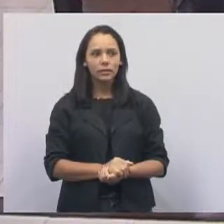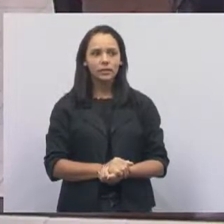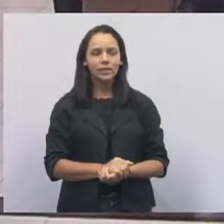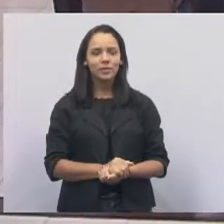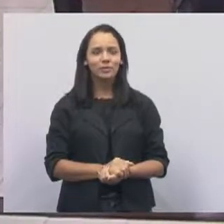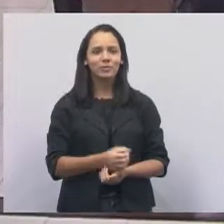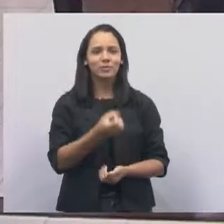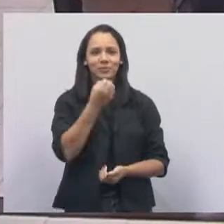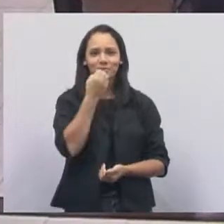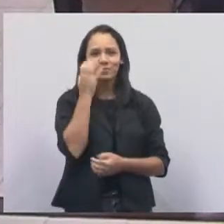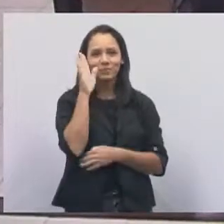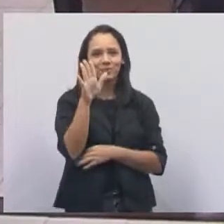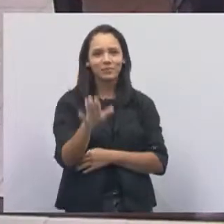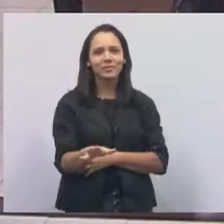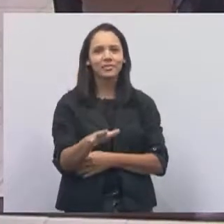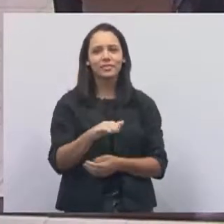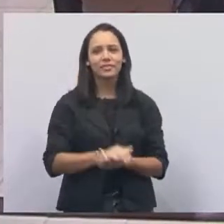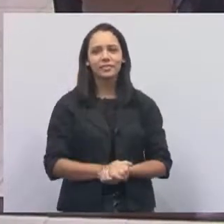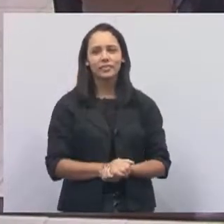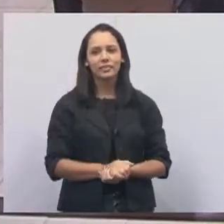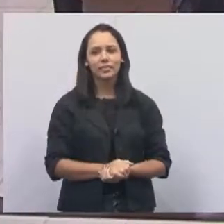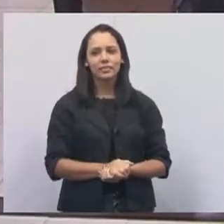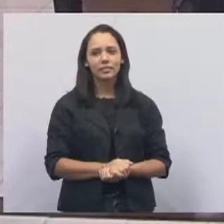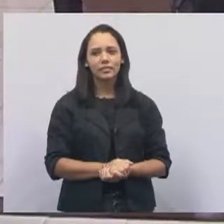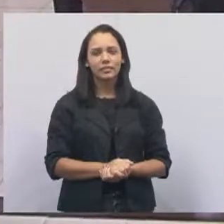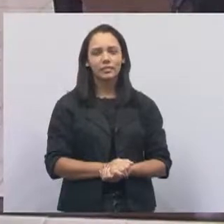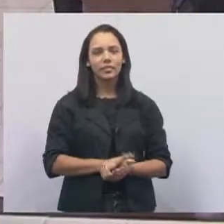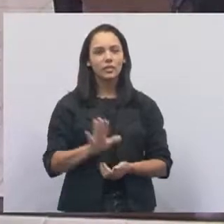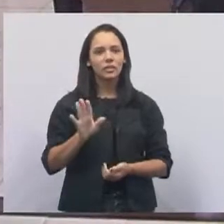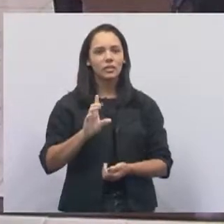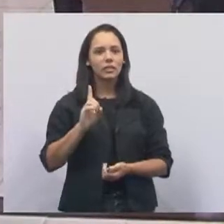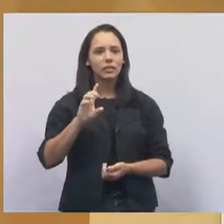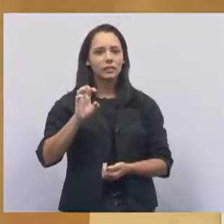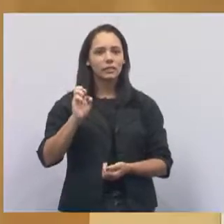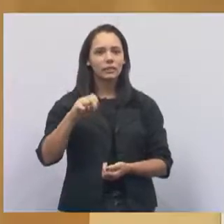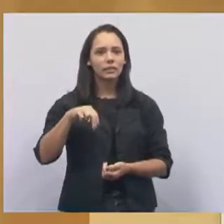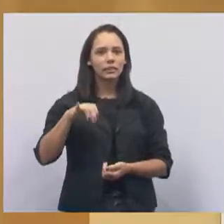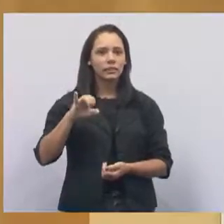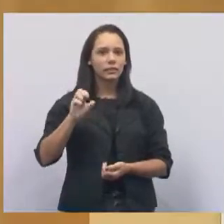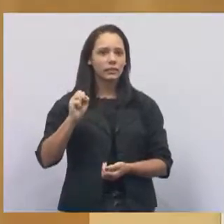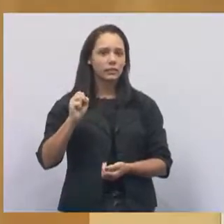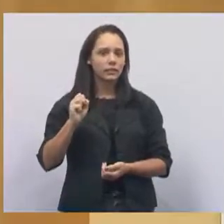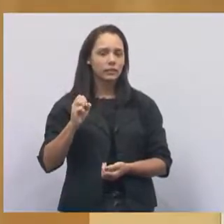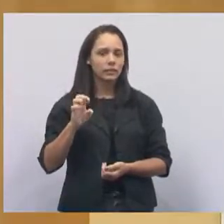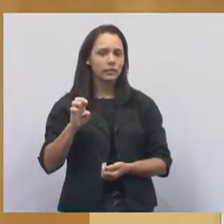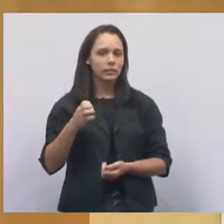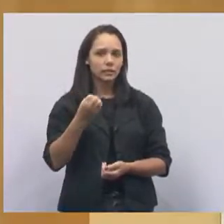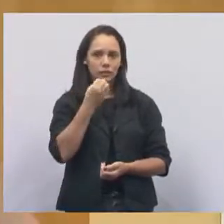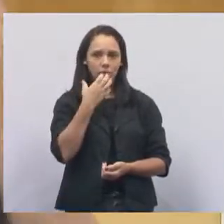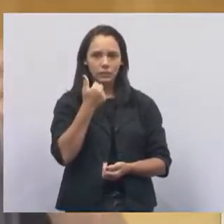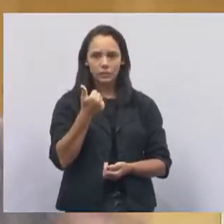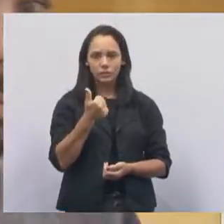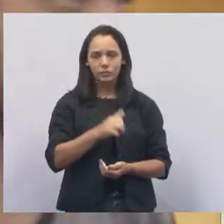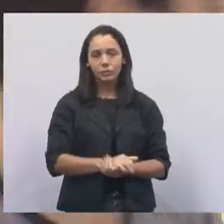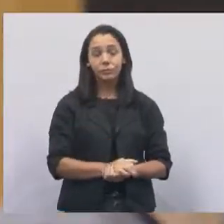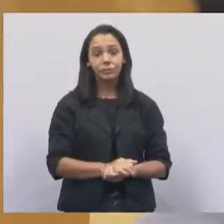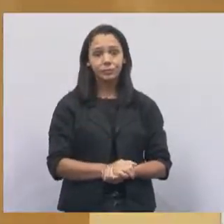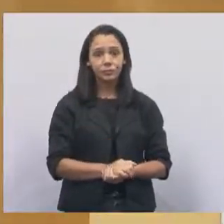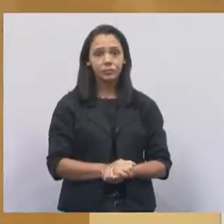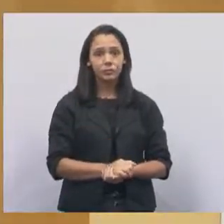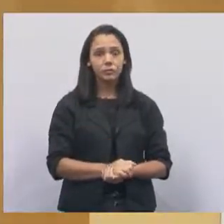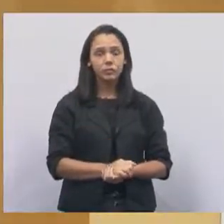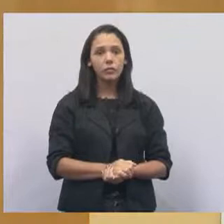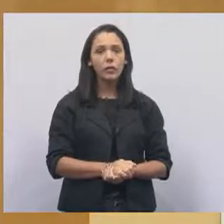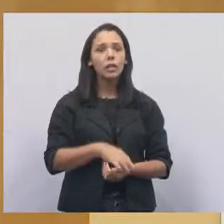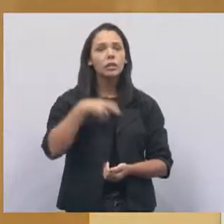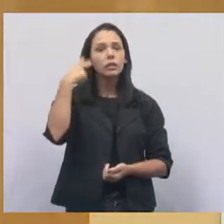Boa tarde Denise nem vi que era você que estava aí tudo bem com vocês dois gente olha Maria Amélia vereadora